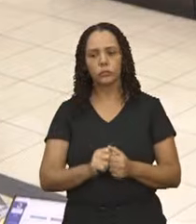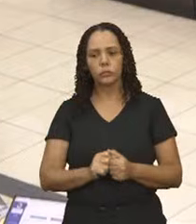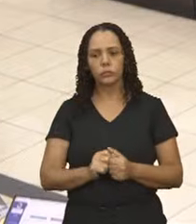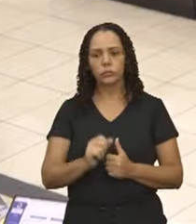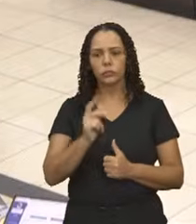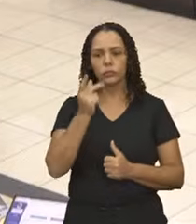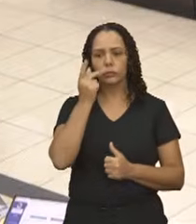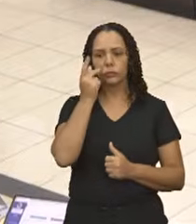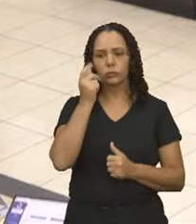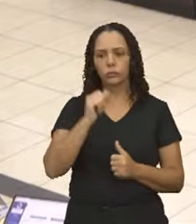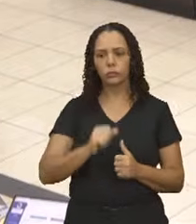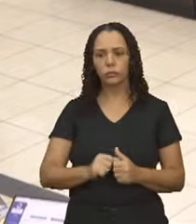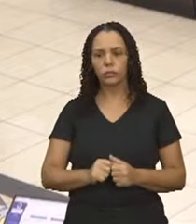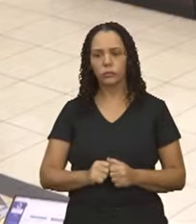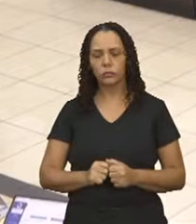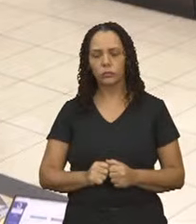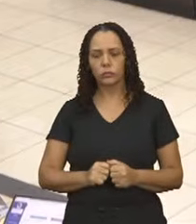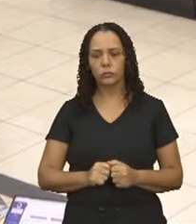Esporte.